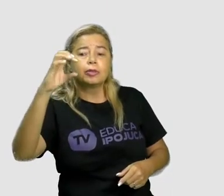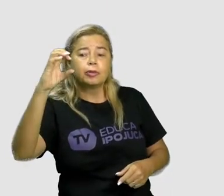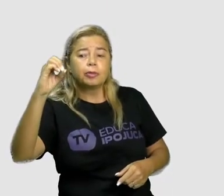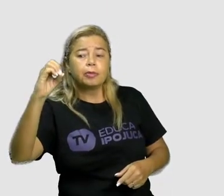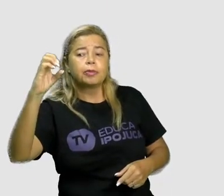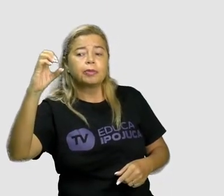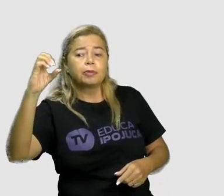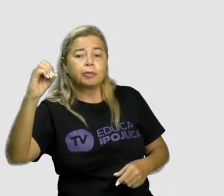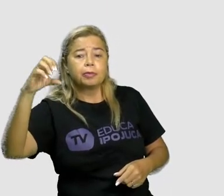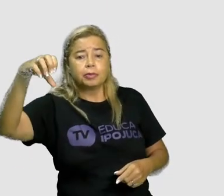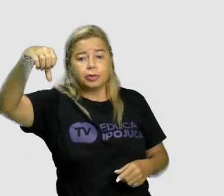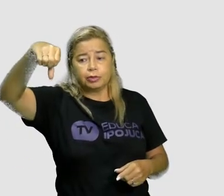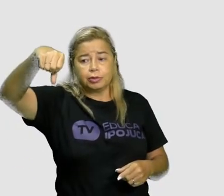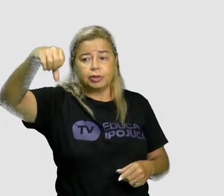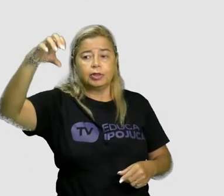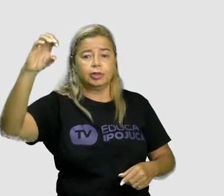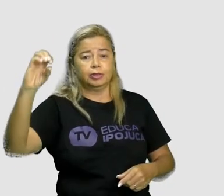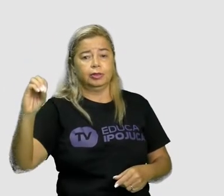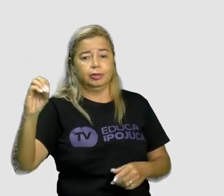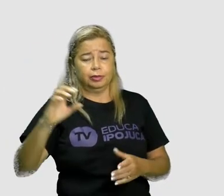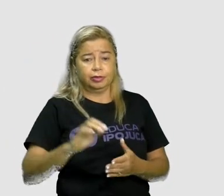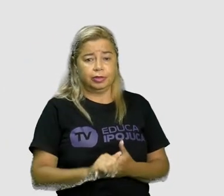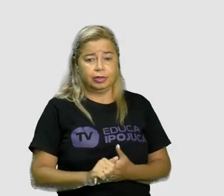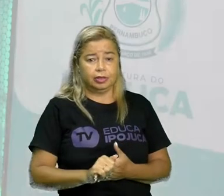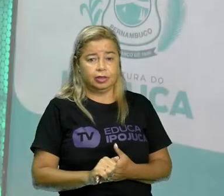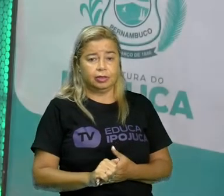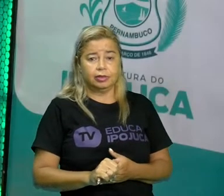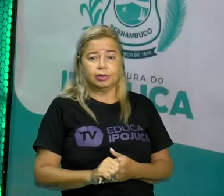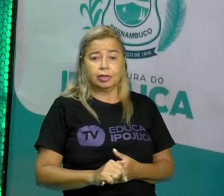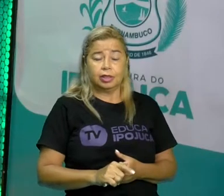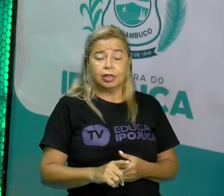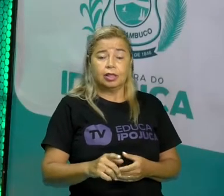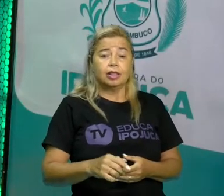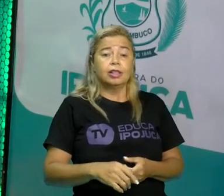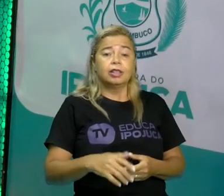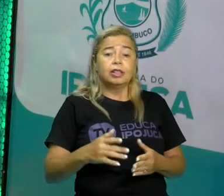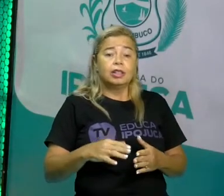10.090. Não é 2.091, não é